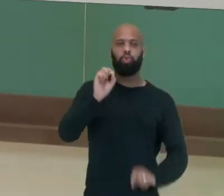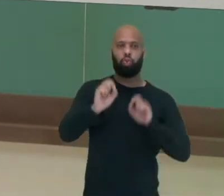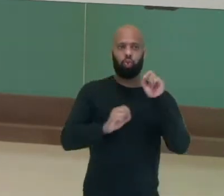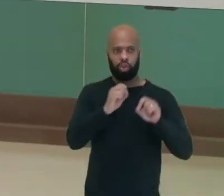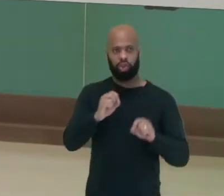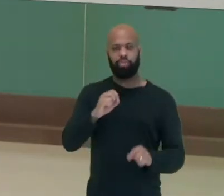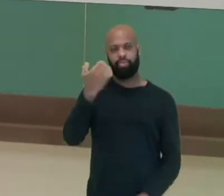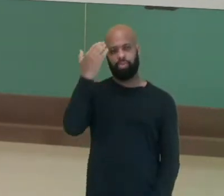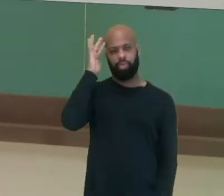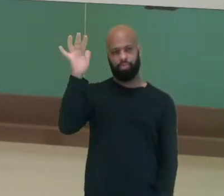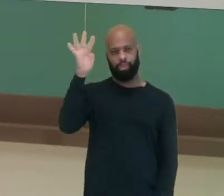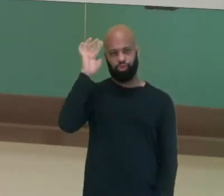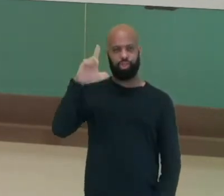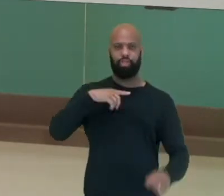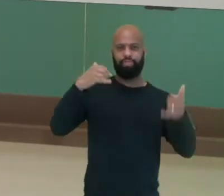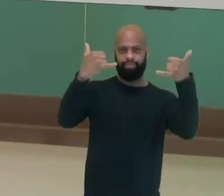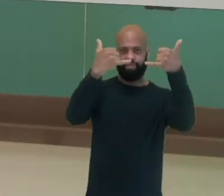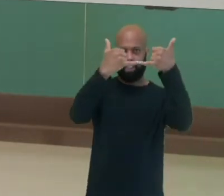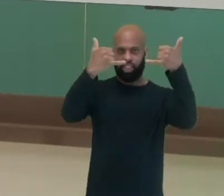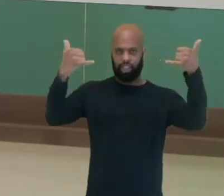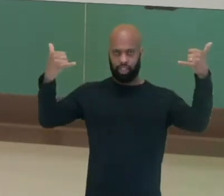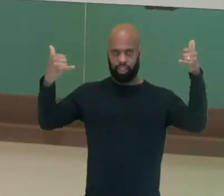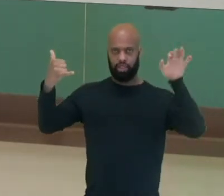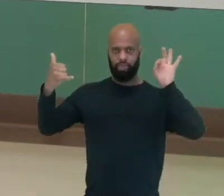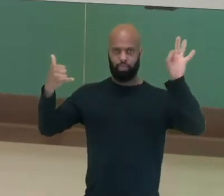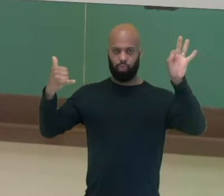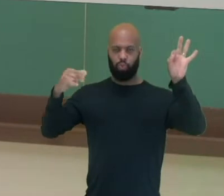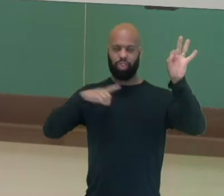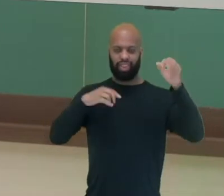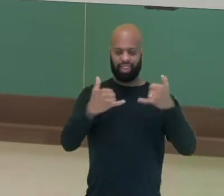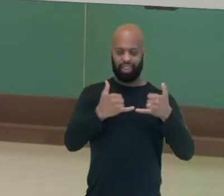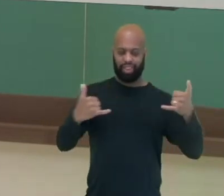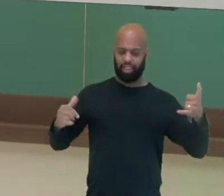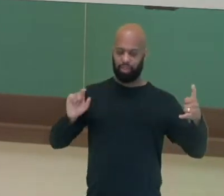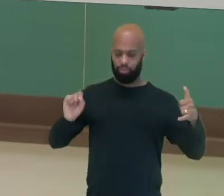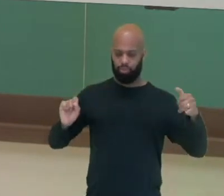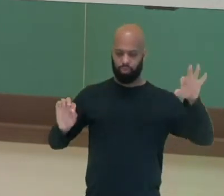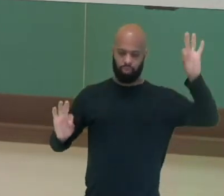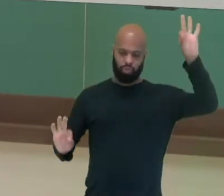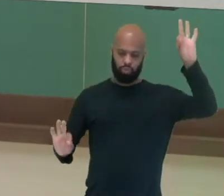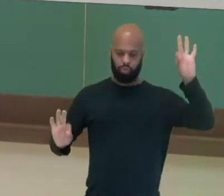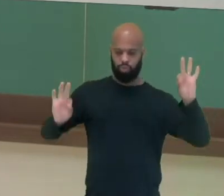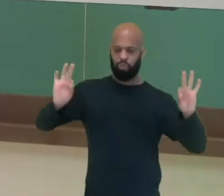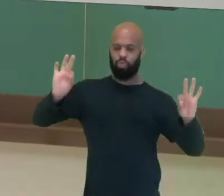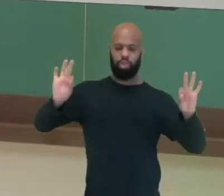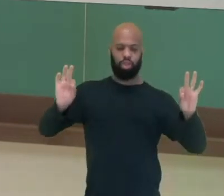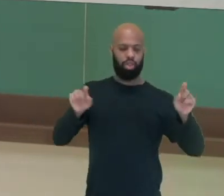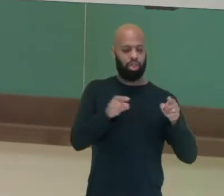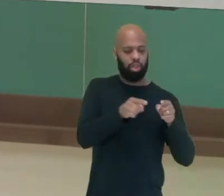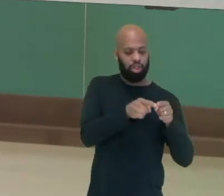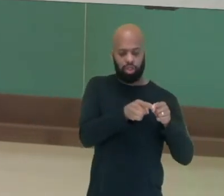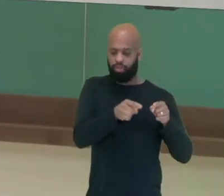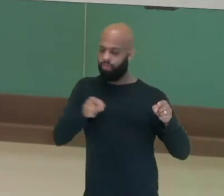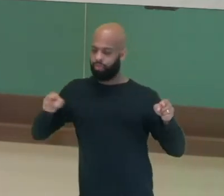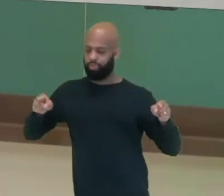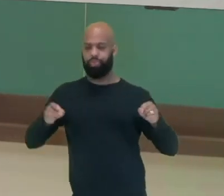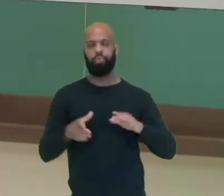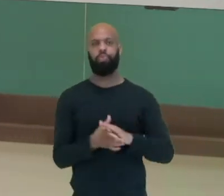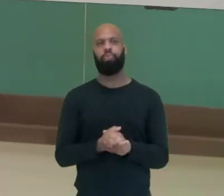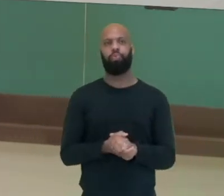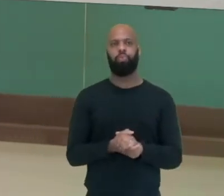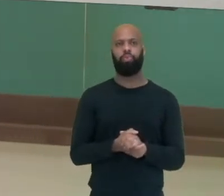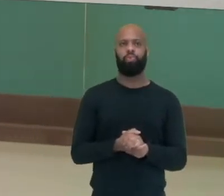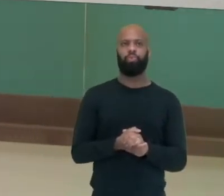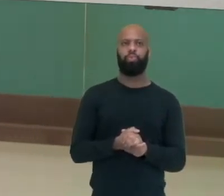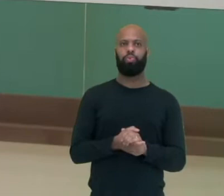intersecção. Também podemos considerar assim de uma maneira simples, pessoal, o maior entre eles. Quem é maior? X maior do que zero ou x maior do que 2?